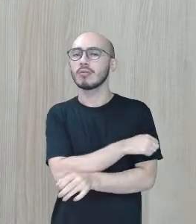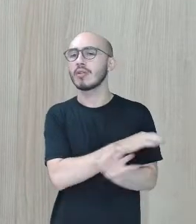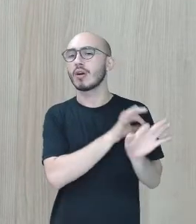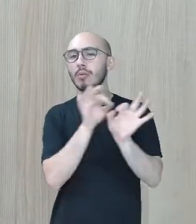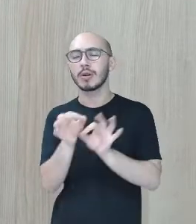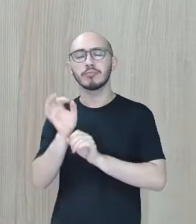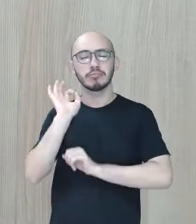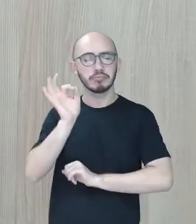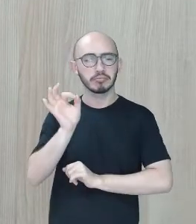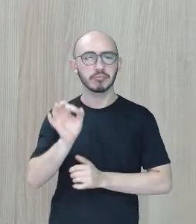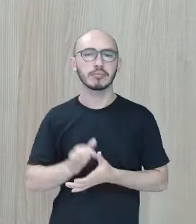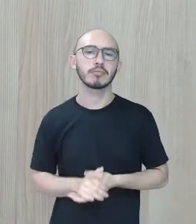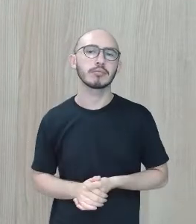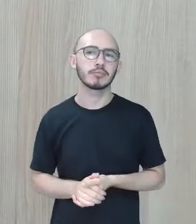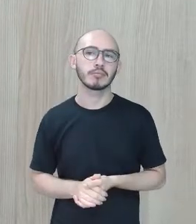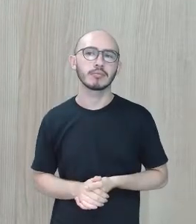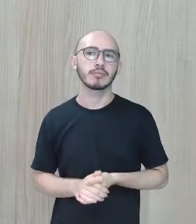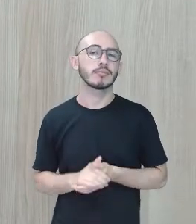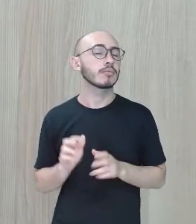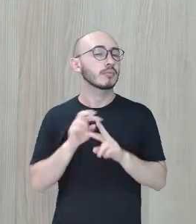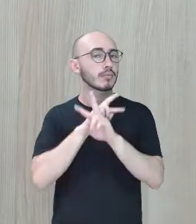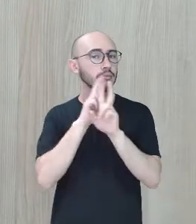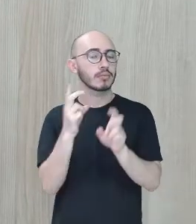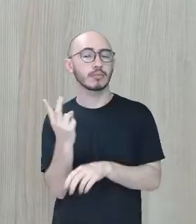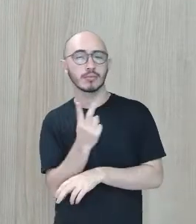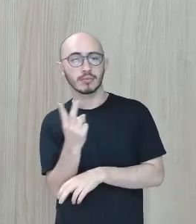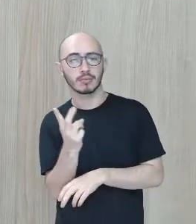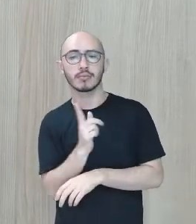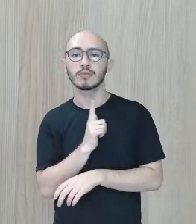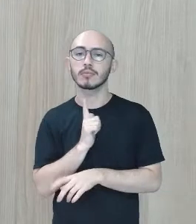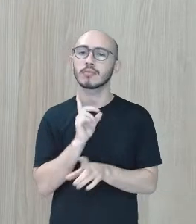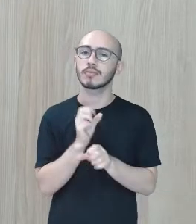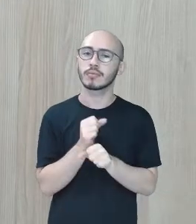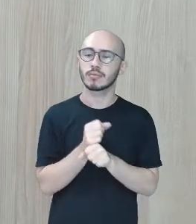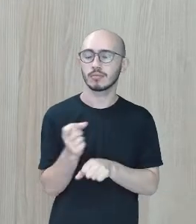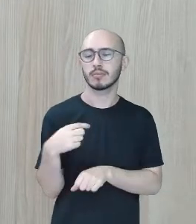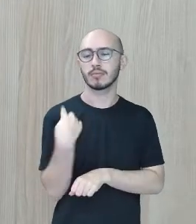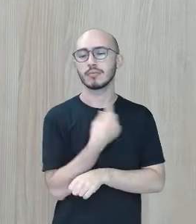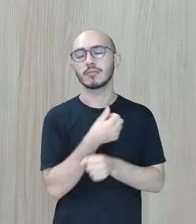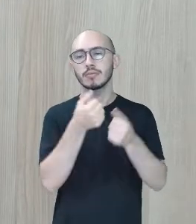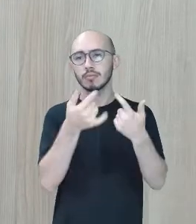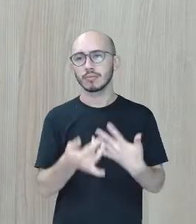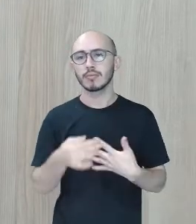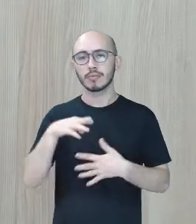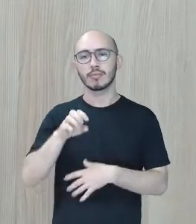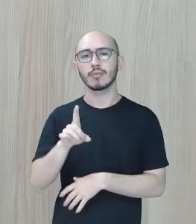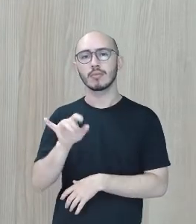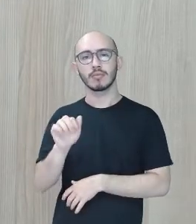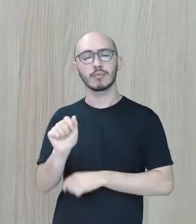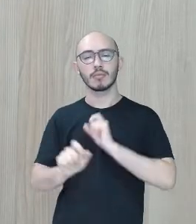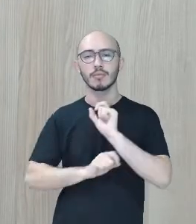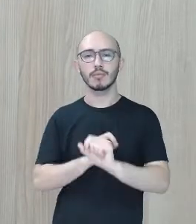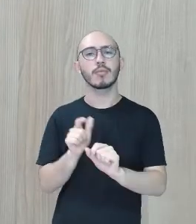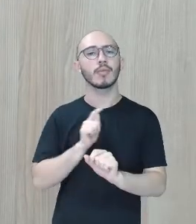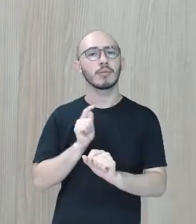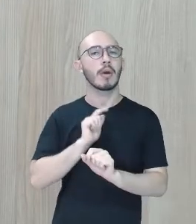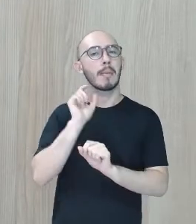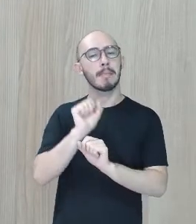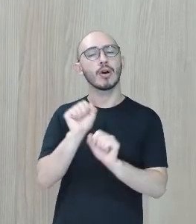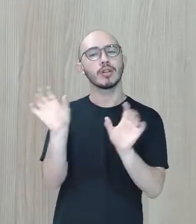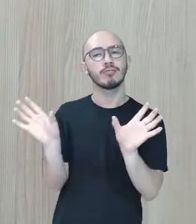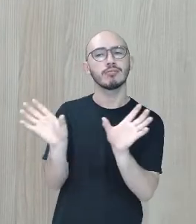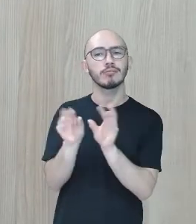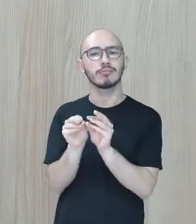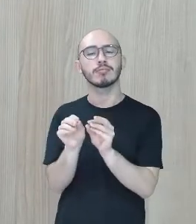né? Então, falando aí sobre as duas maneiras de fazer o cálculo, como a gente falou, a média não tem muito como fugir, mas tem como a gente